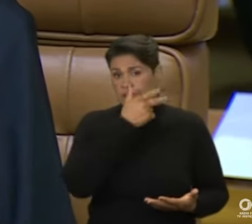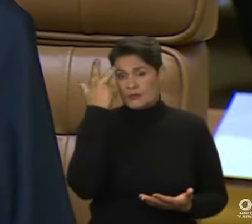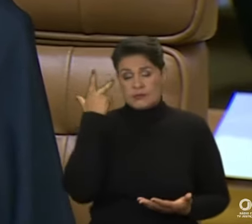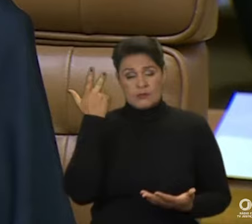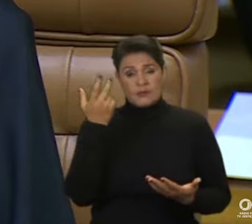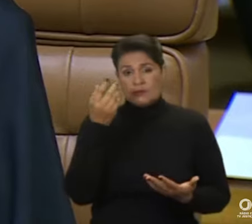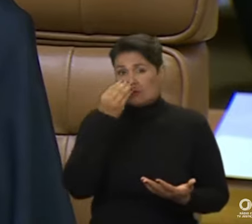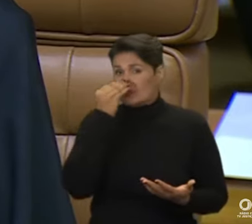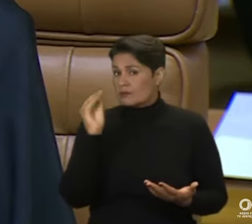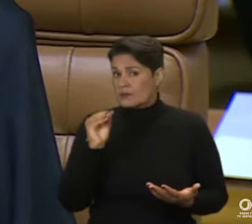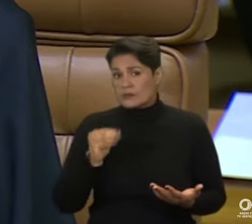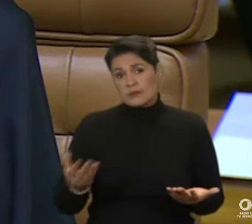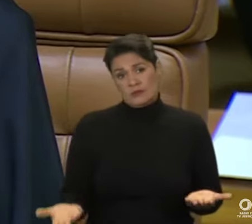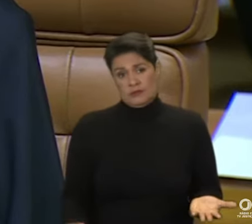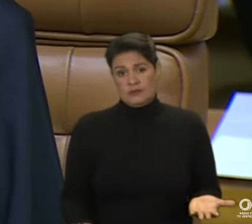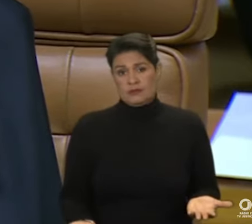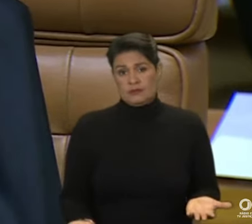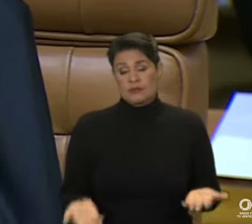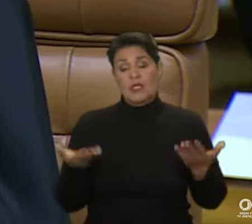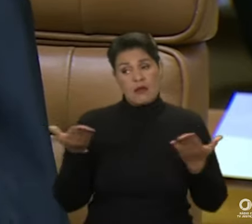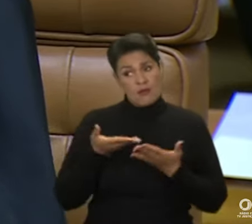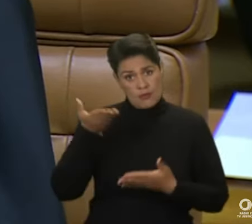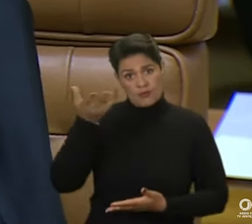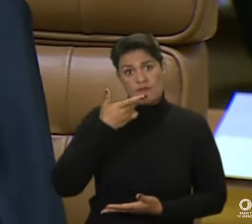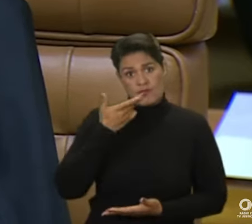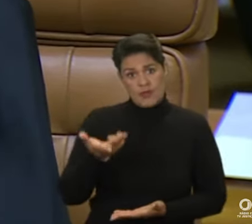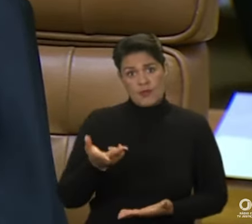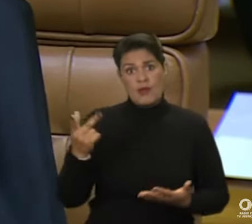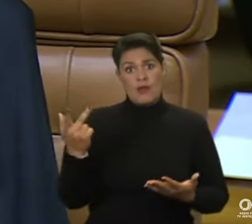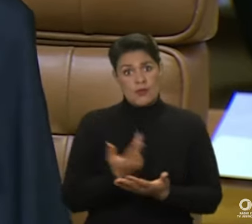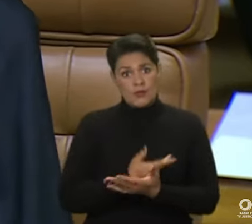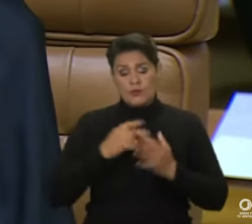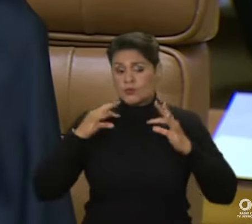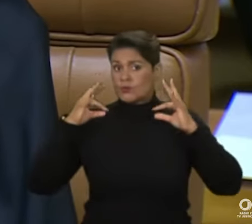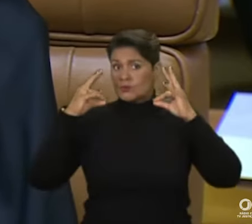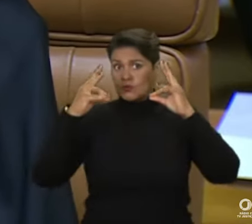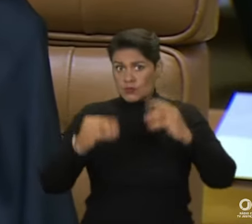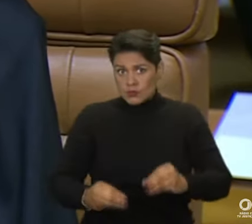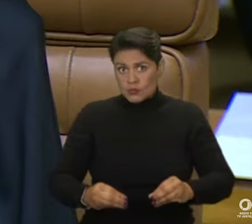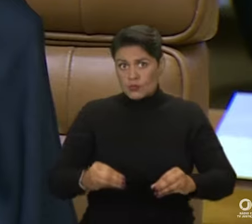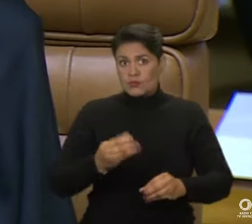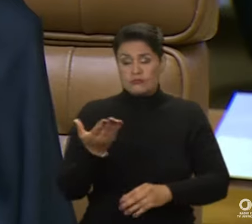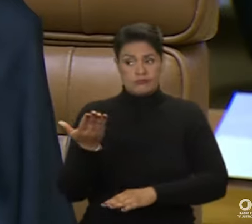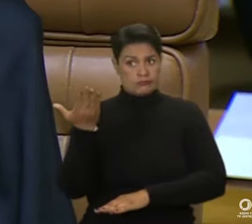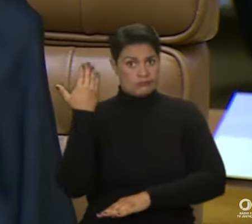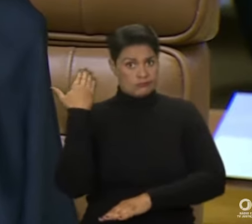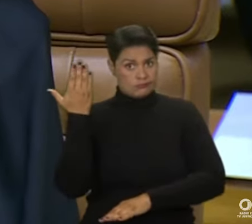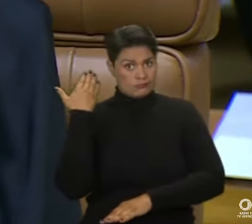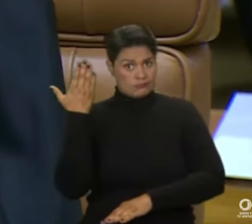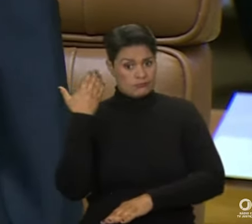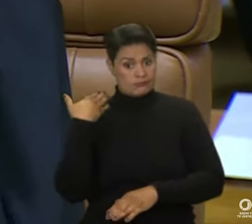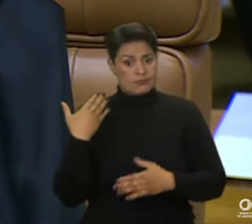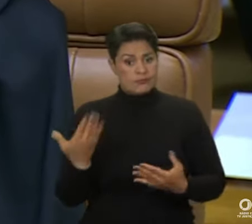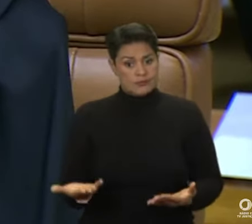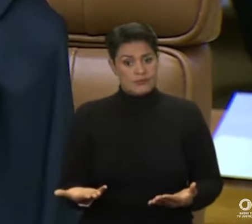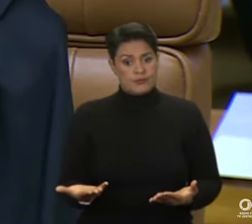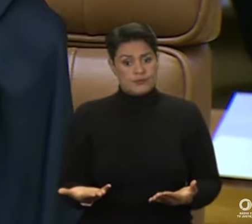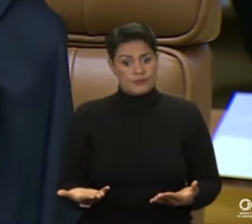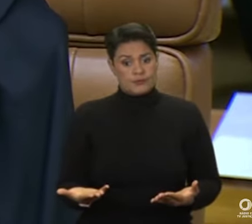de rememorar os episódios todos que se deram, inclusive